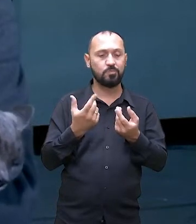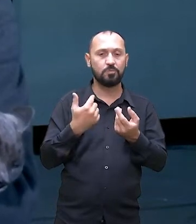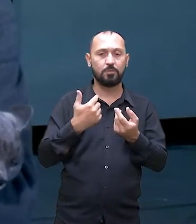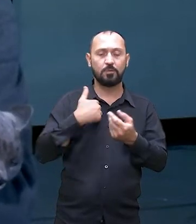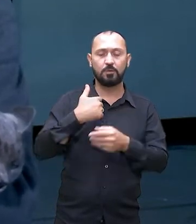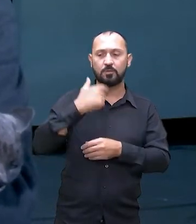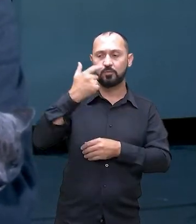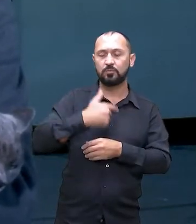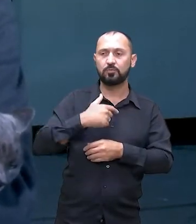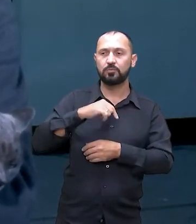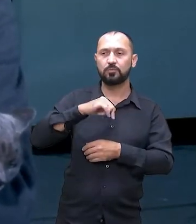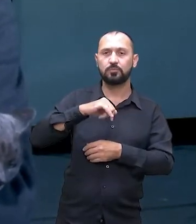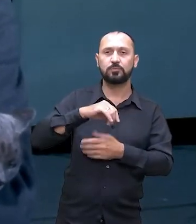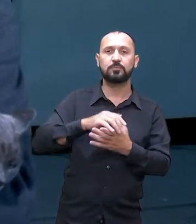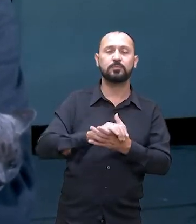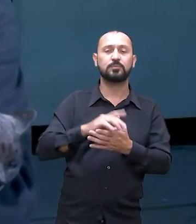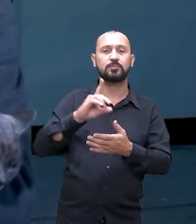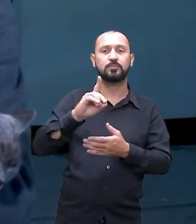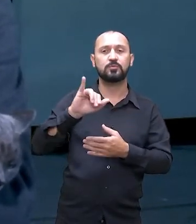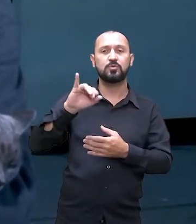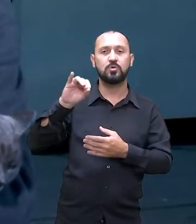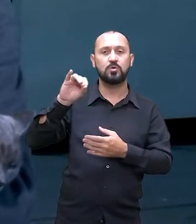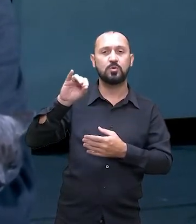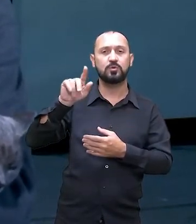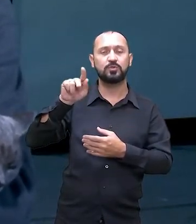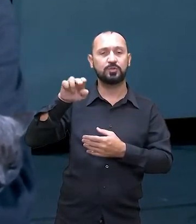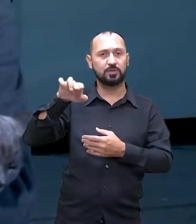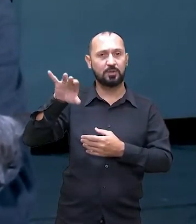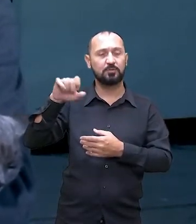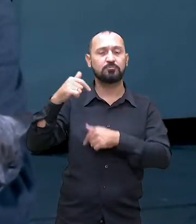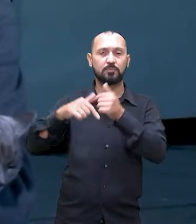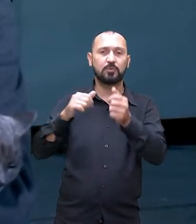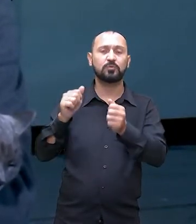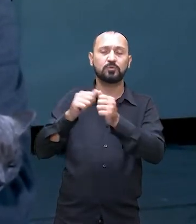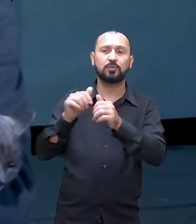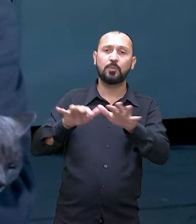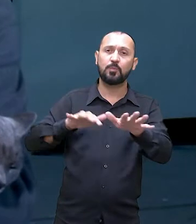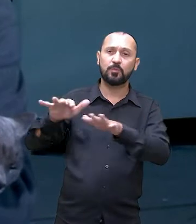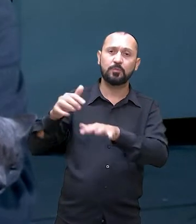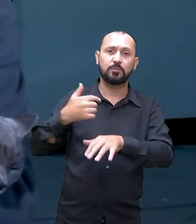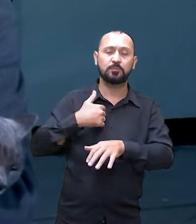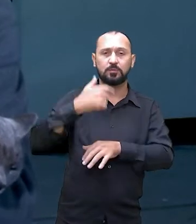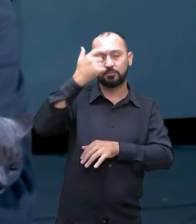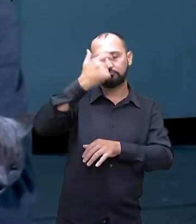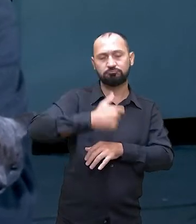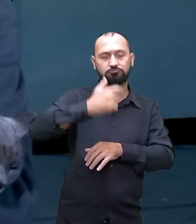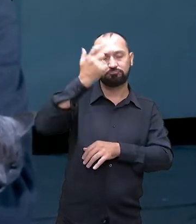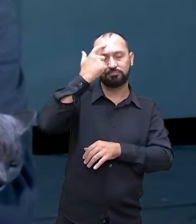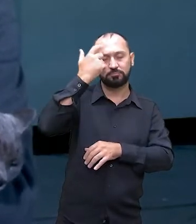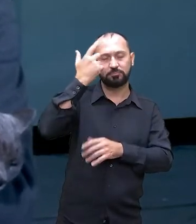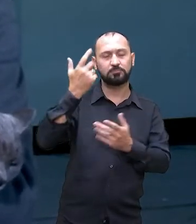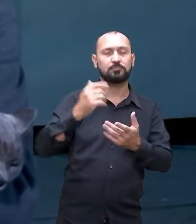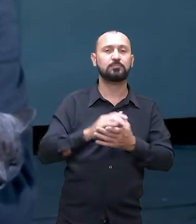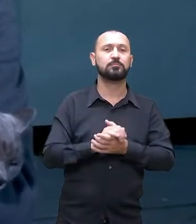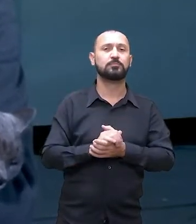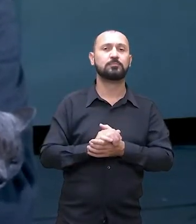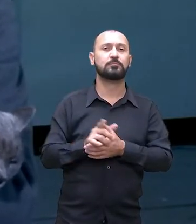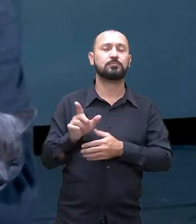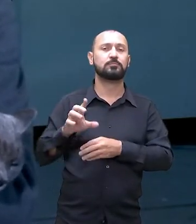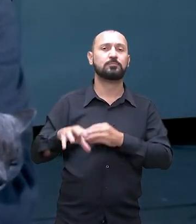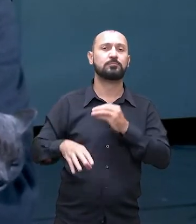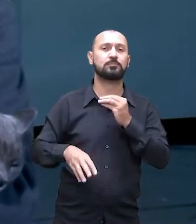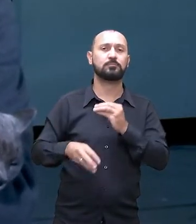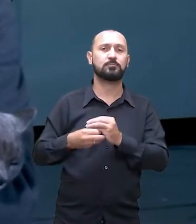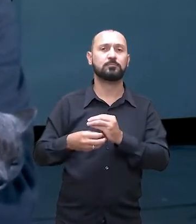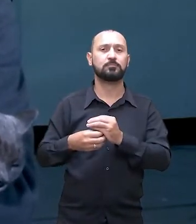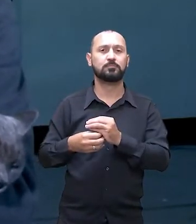o Diógenes, a gente trabalha numa parceria que eu acho bastante interessante. O Diógenes vem muito com o movimento e eu venho muito com o pensamento, né? E o Diógenes comprou